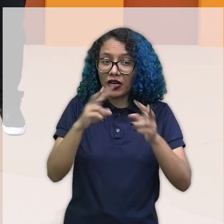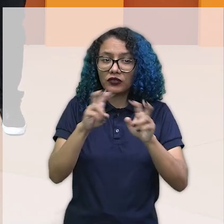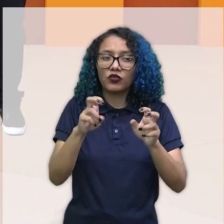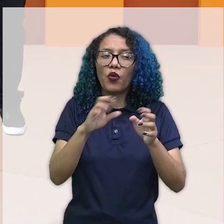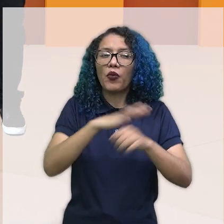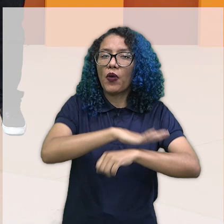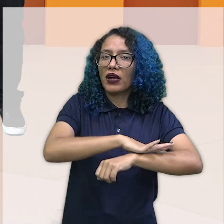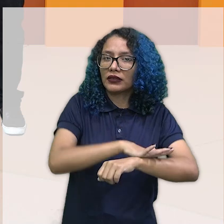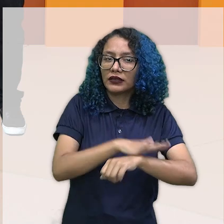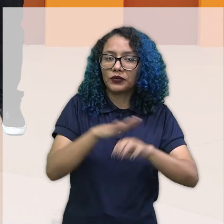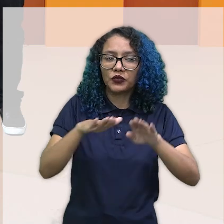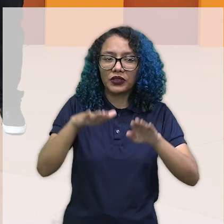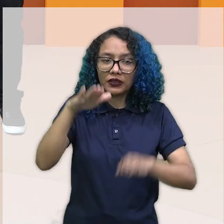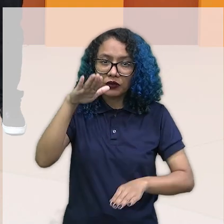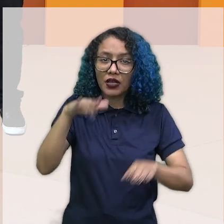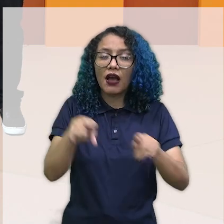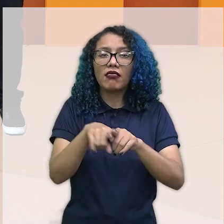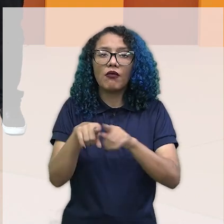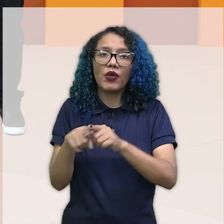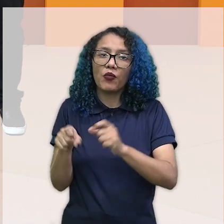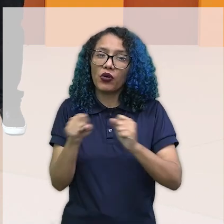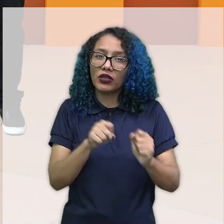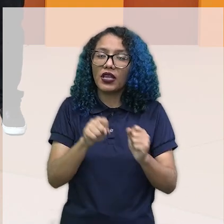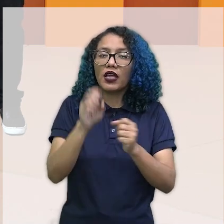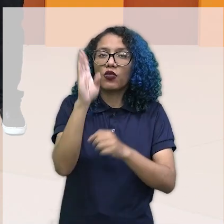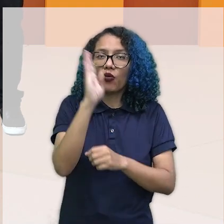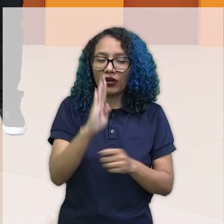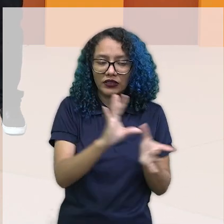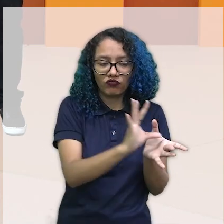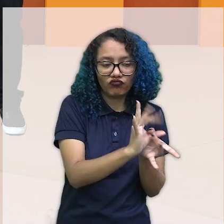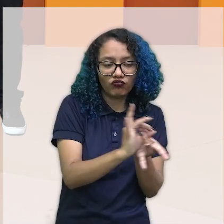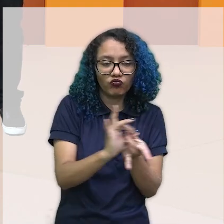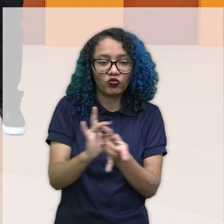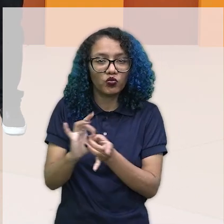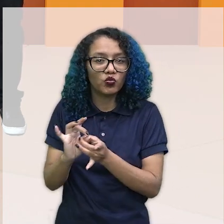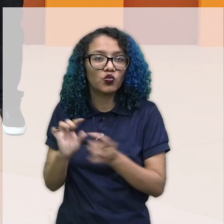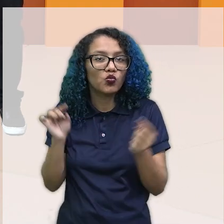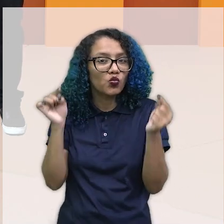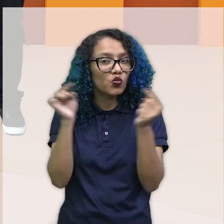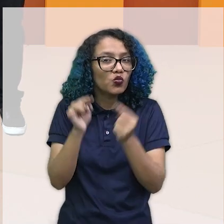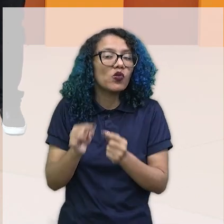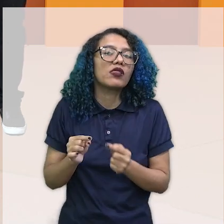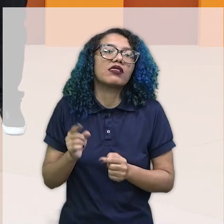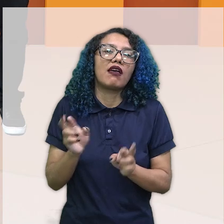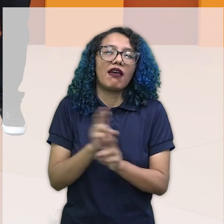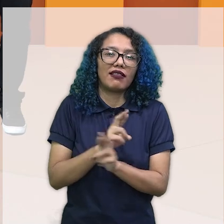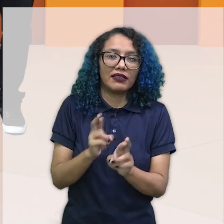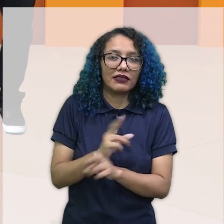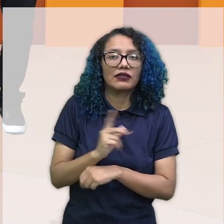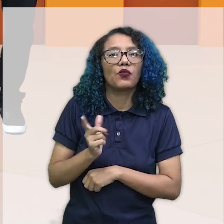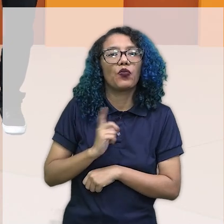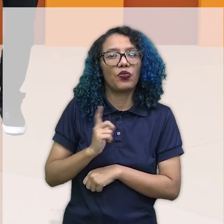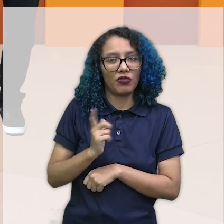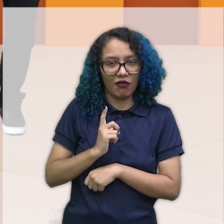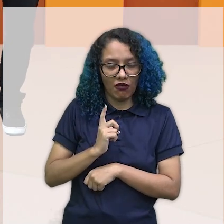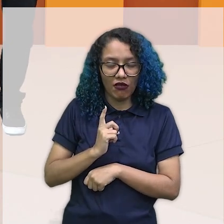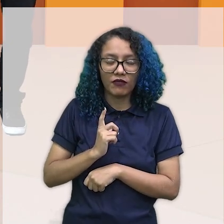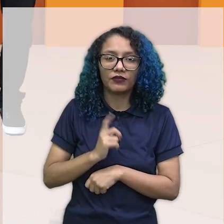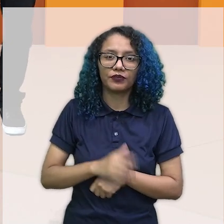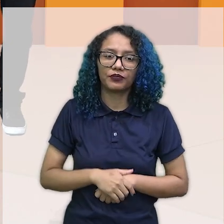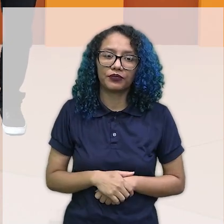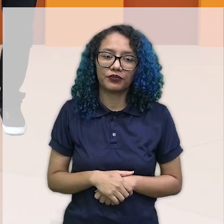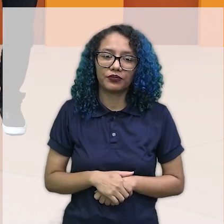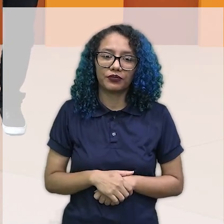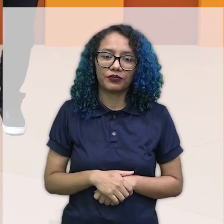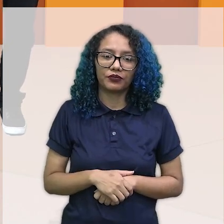Está tudo interligado. Tudo interligado. Aí eu perguntaria para vocês, por